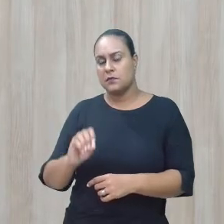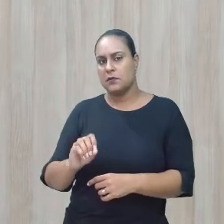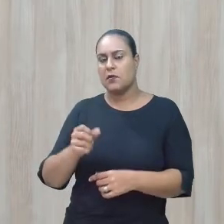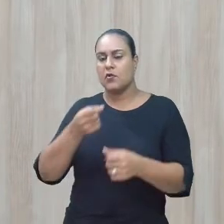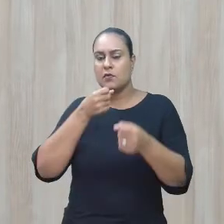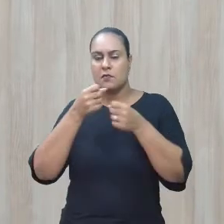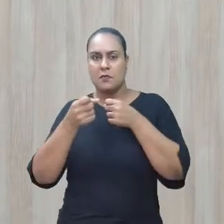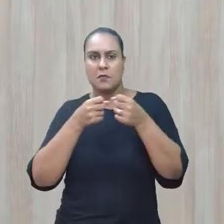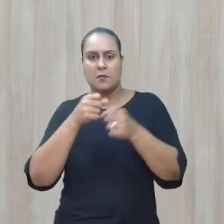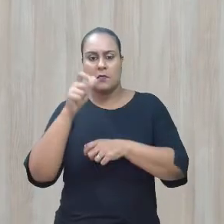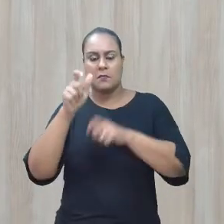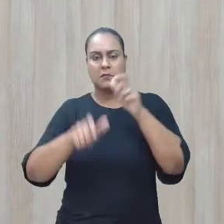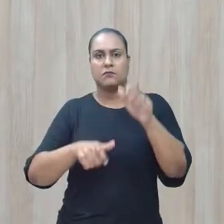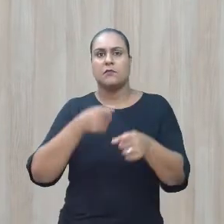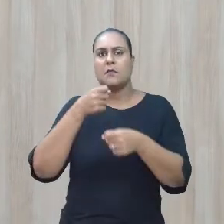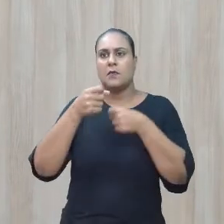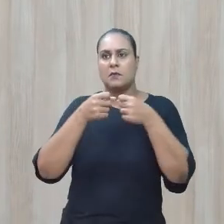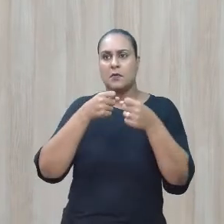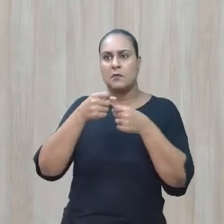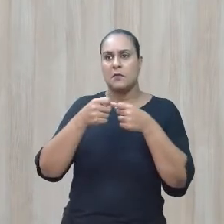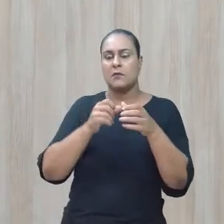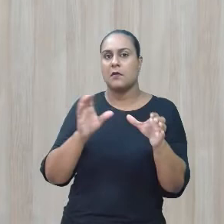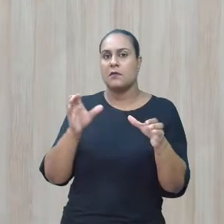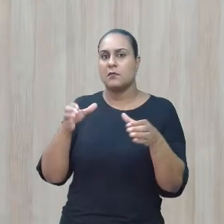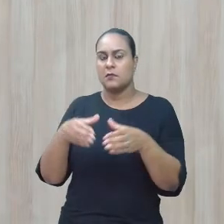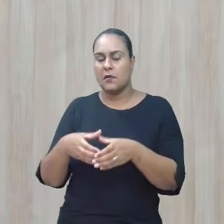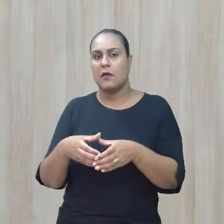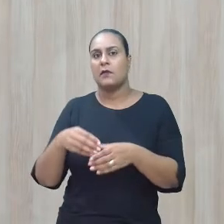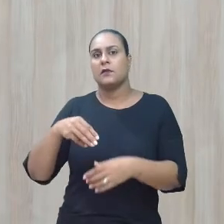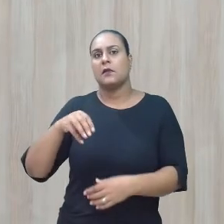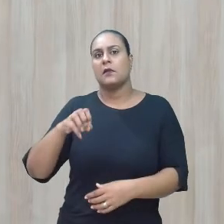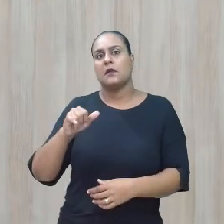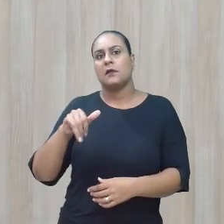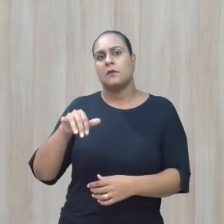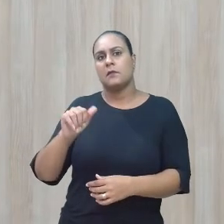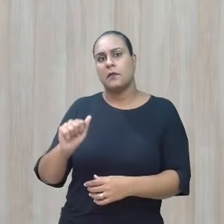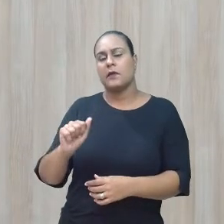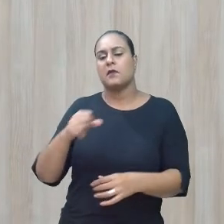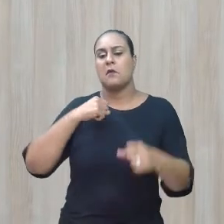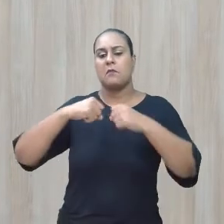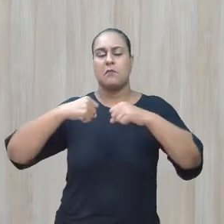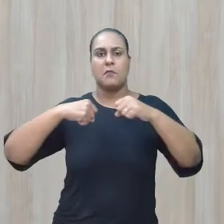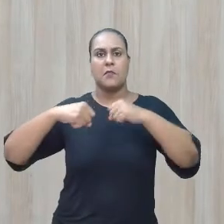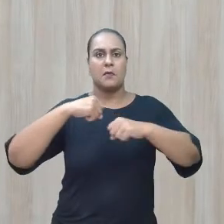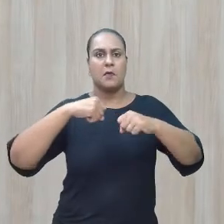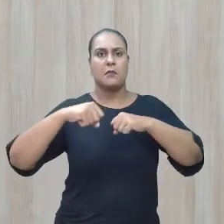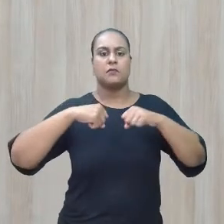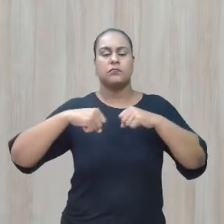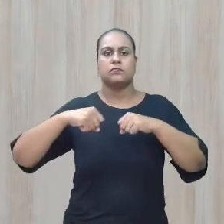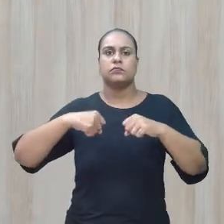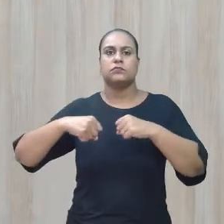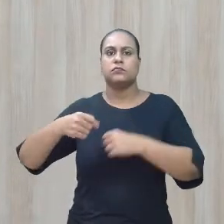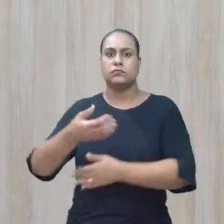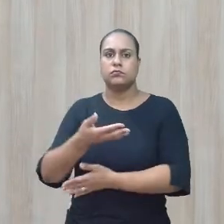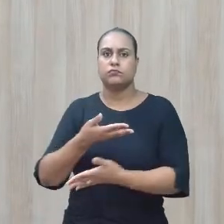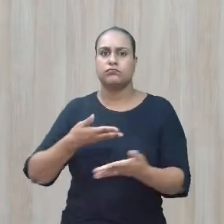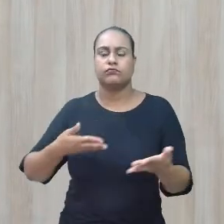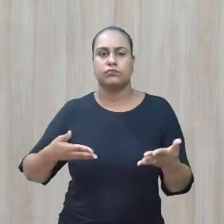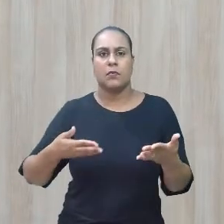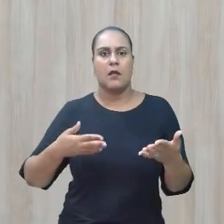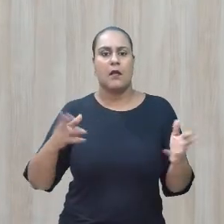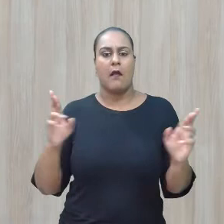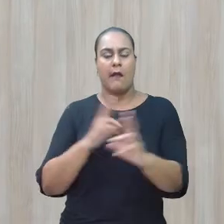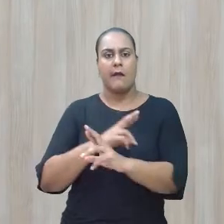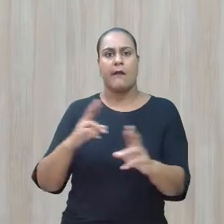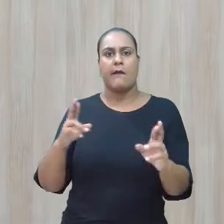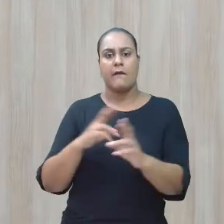jornalistas e essa camada média da Bahia debatia a relação com o poder central no Rio